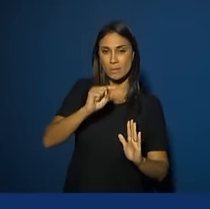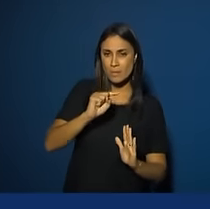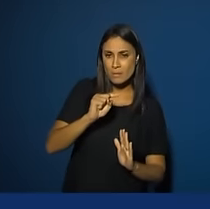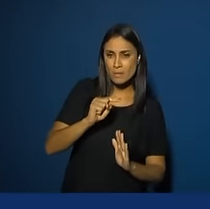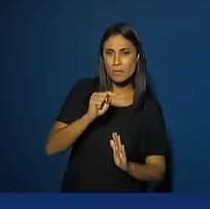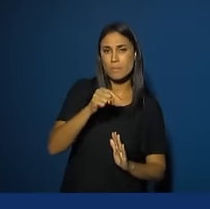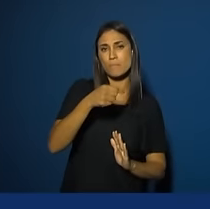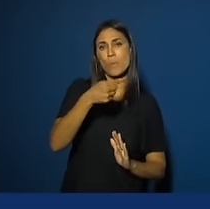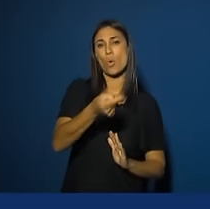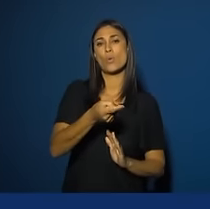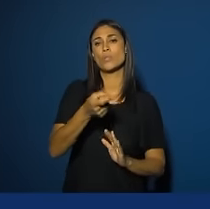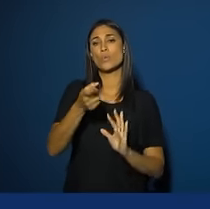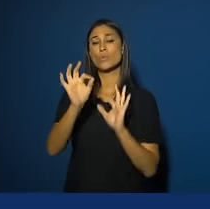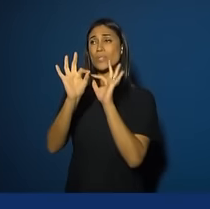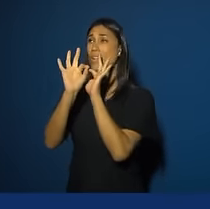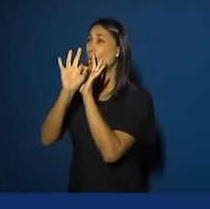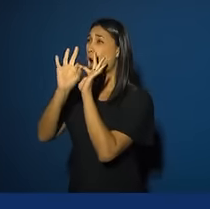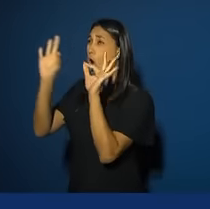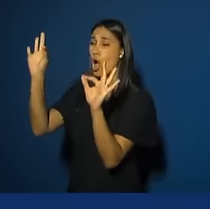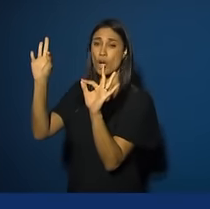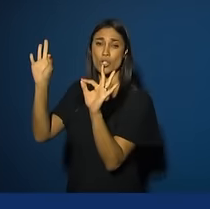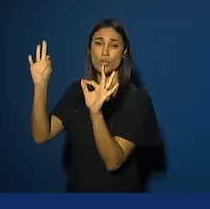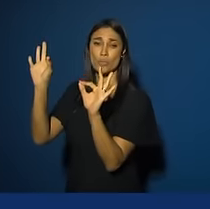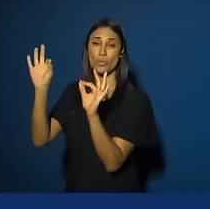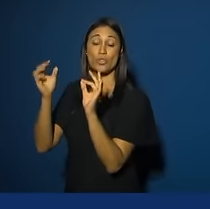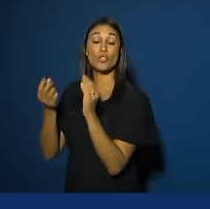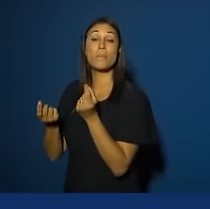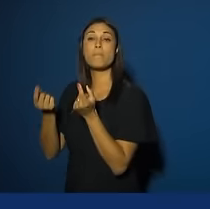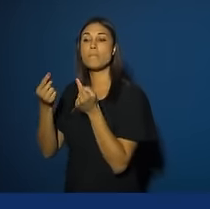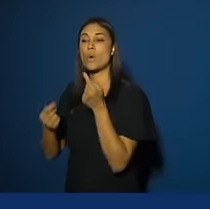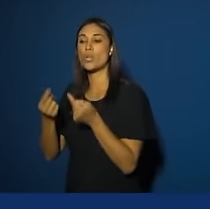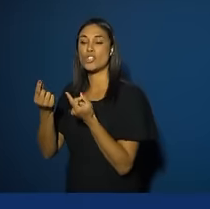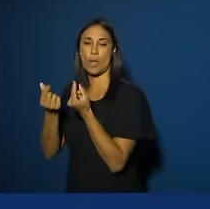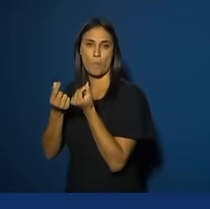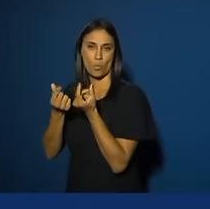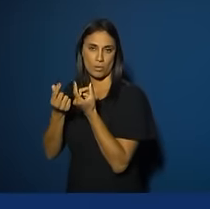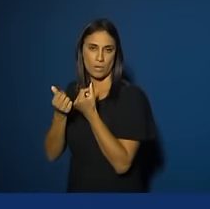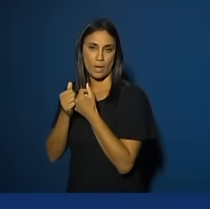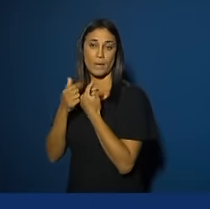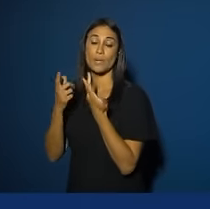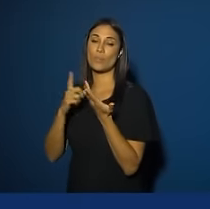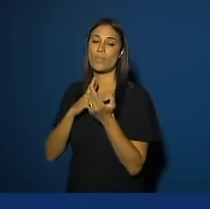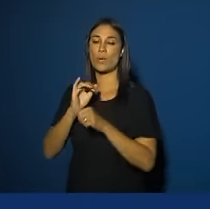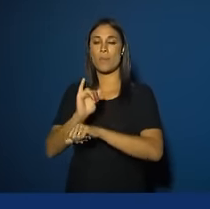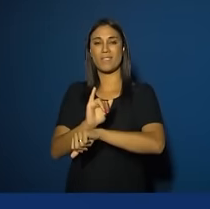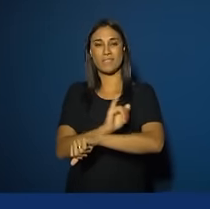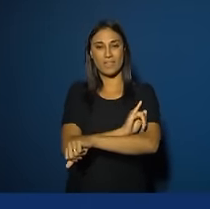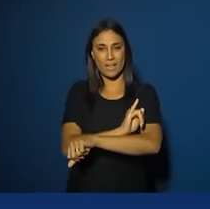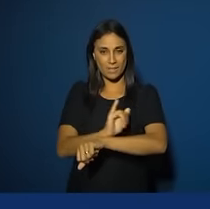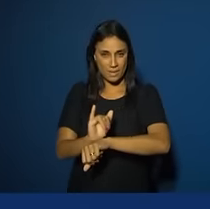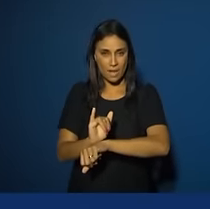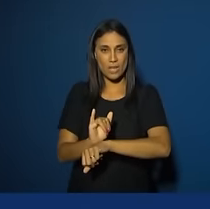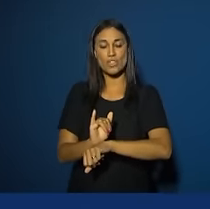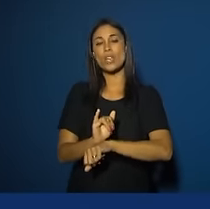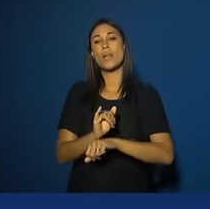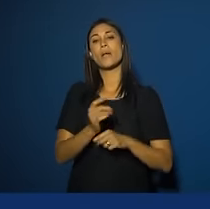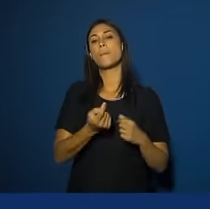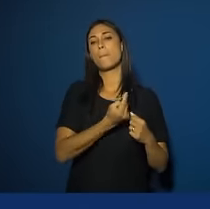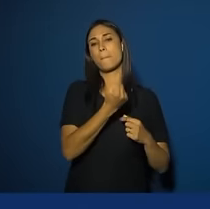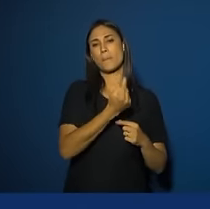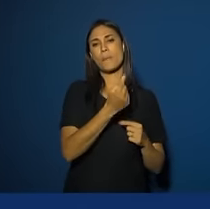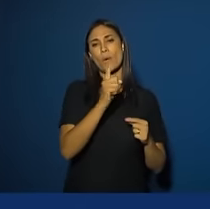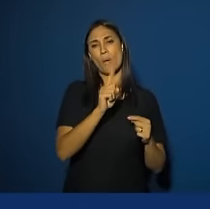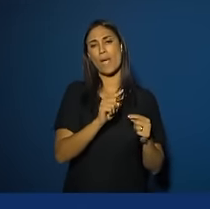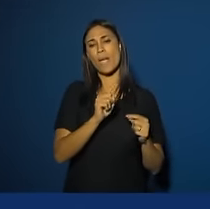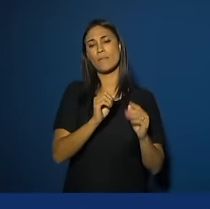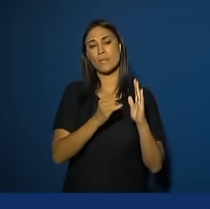depois de estar no ótimo dos trade-offs de política monetária. Então, existe uma estratégia lexicográfica. A primeira coisa que você